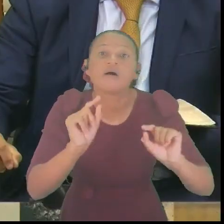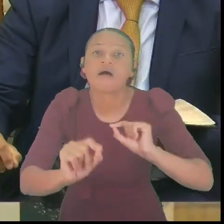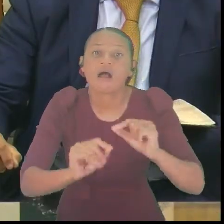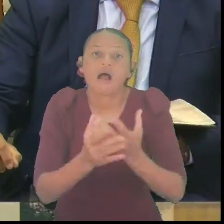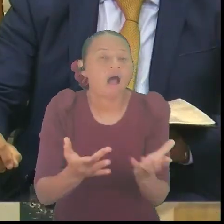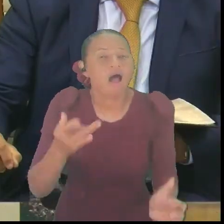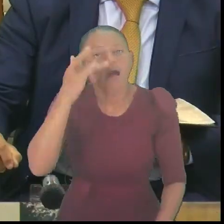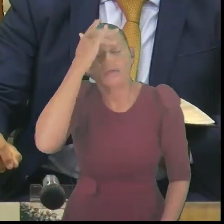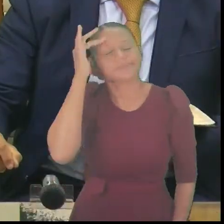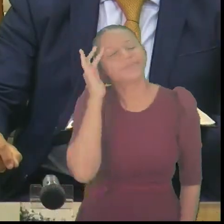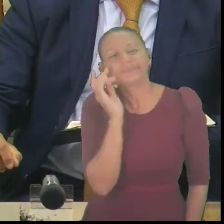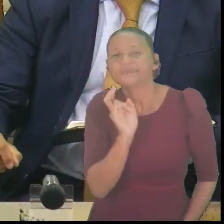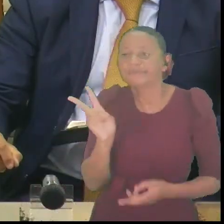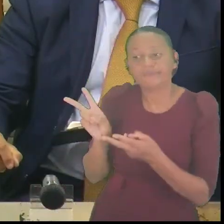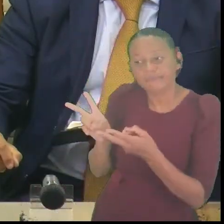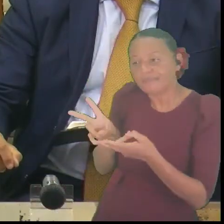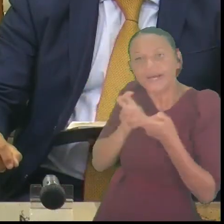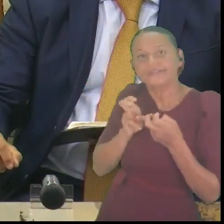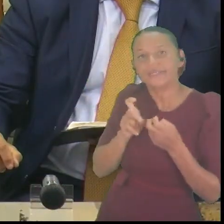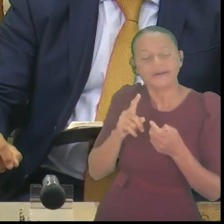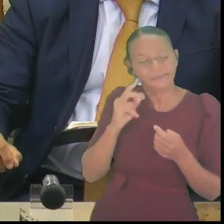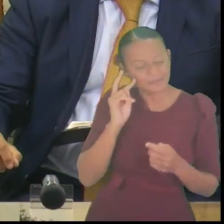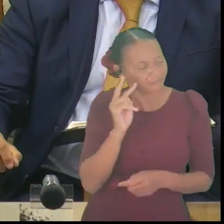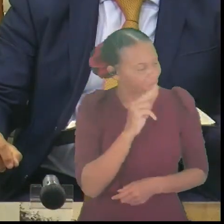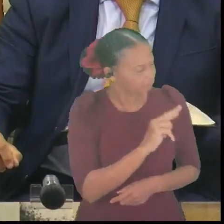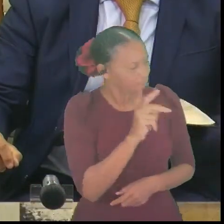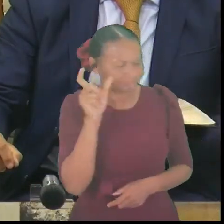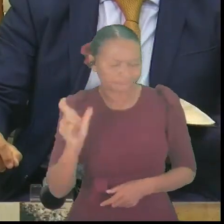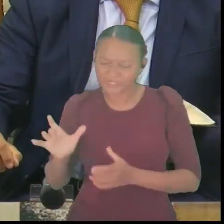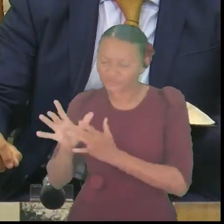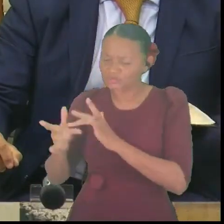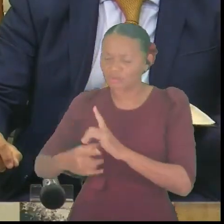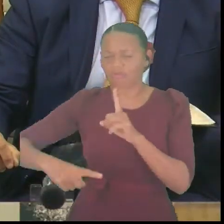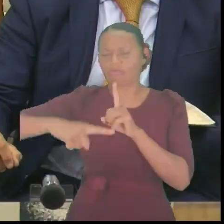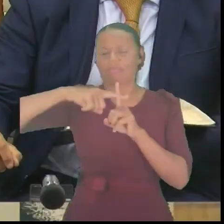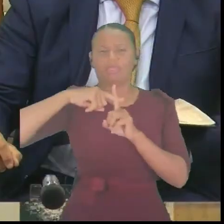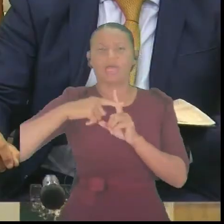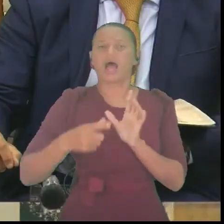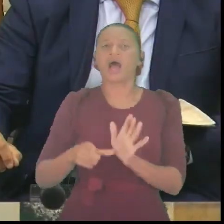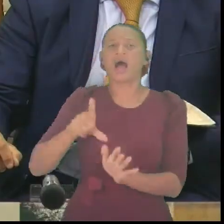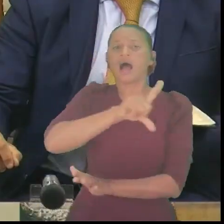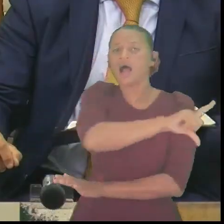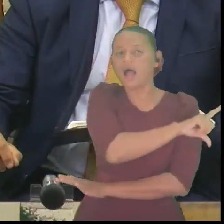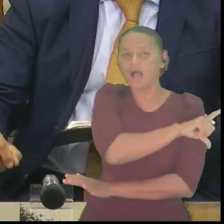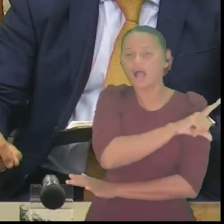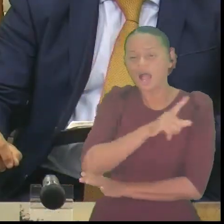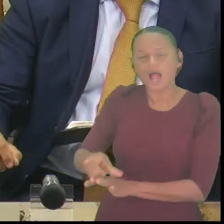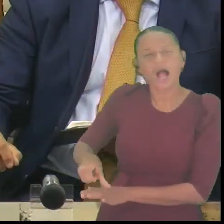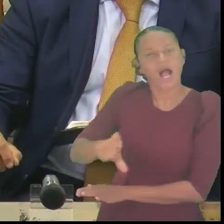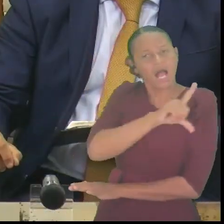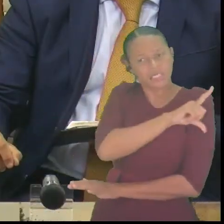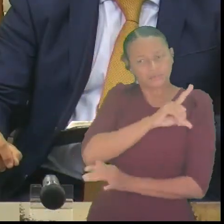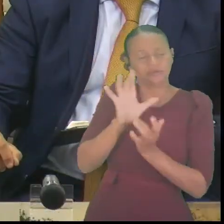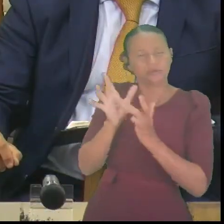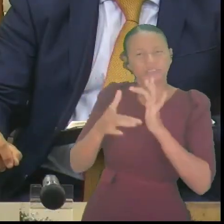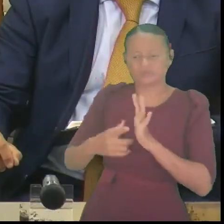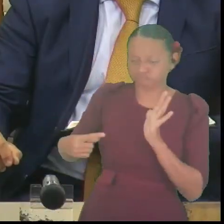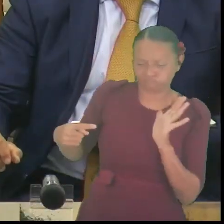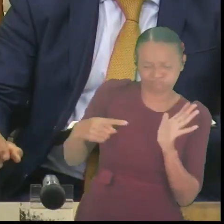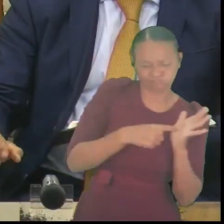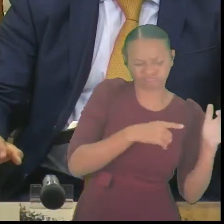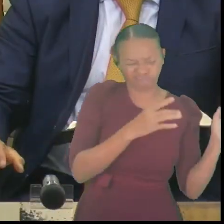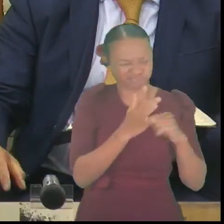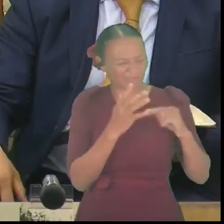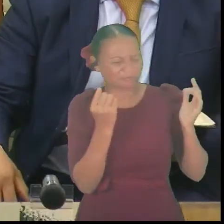não conseguem ver em Jesus naquele momento a mesma coisa que eles viram antes de Jesus ser crucificado. Eles